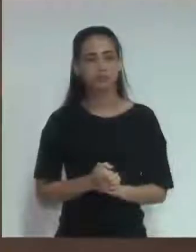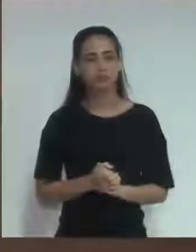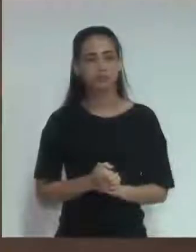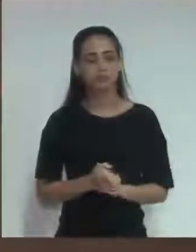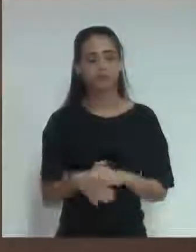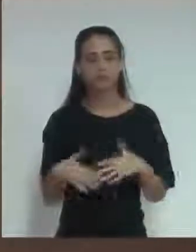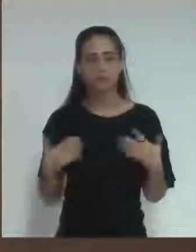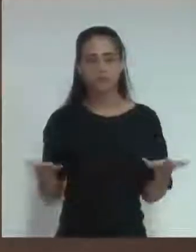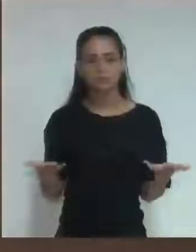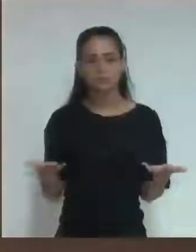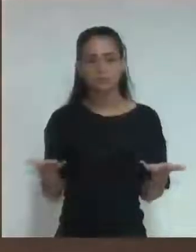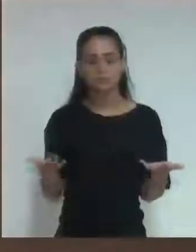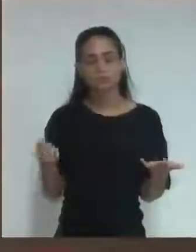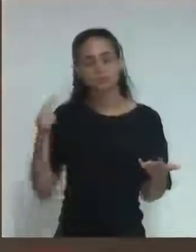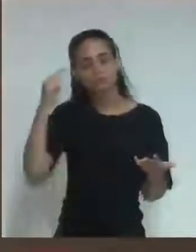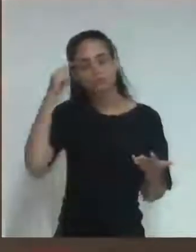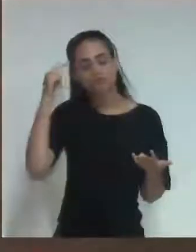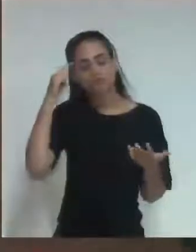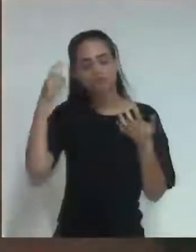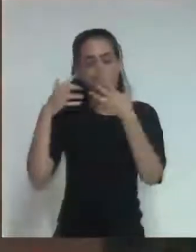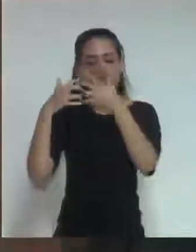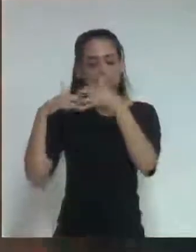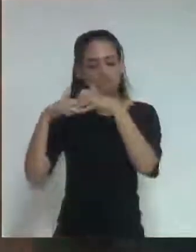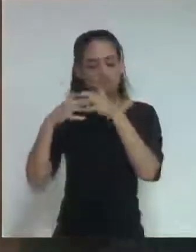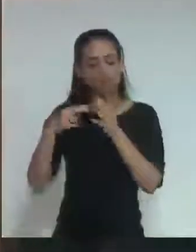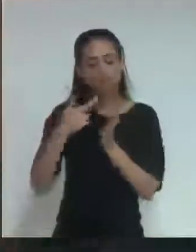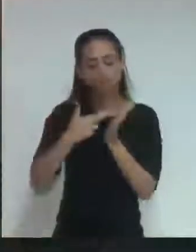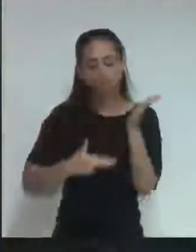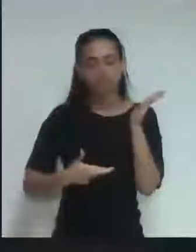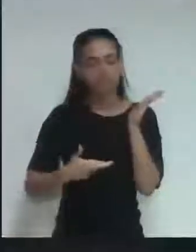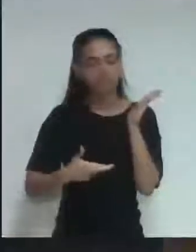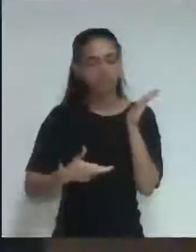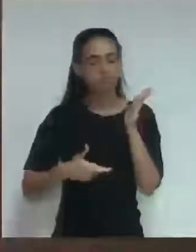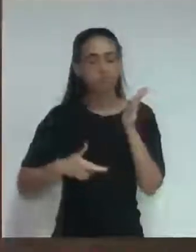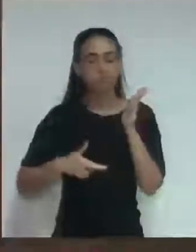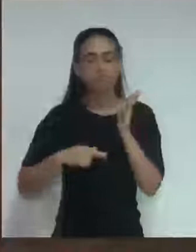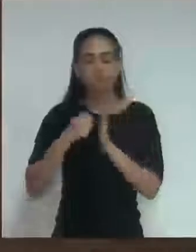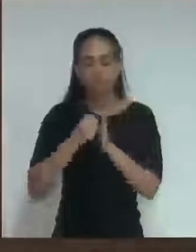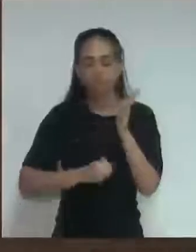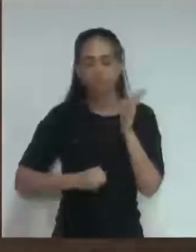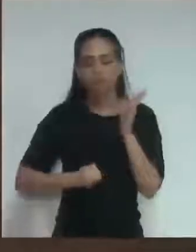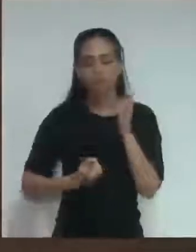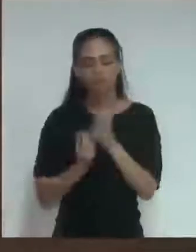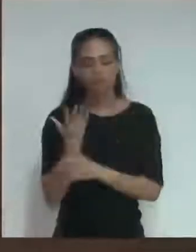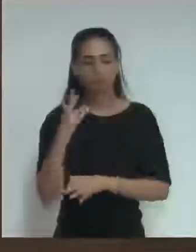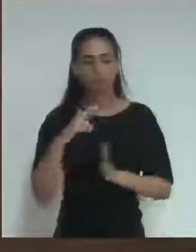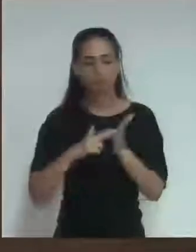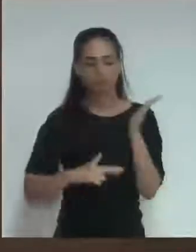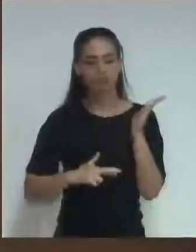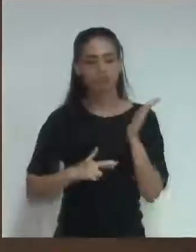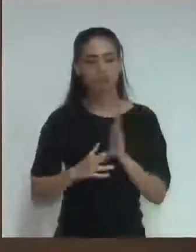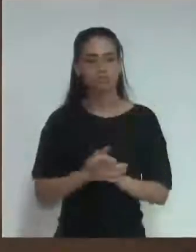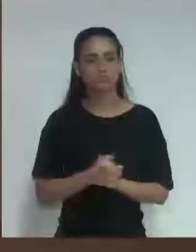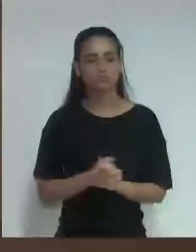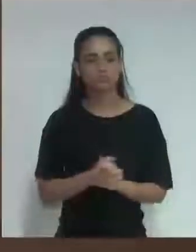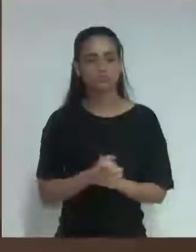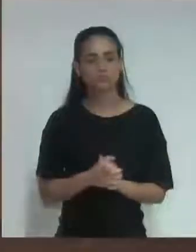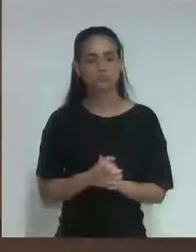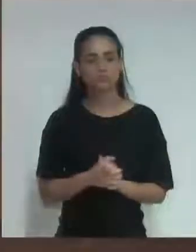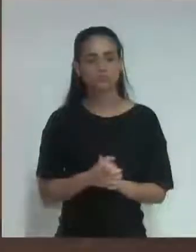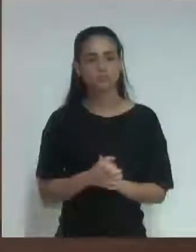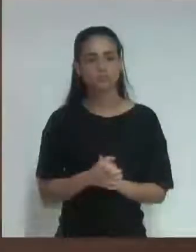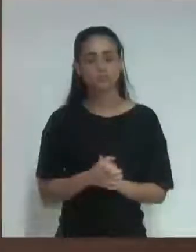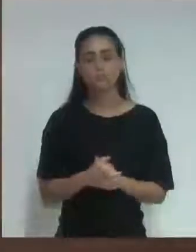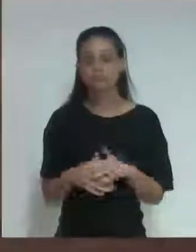essa foi a linha que foi utilizada para desenvolver o relatório. E que com